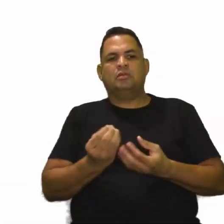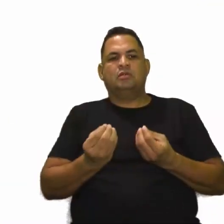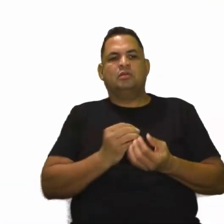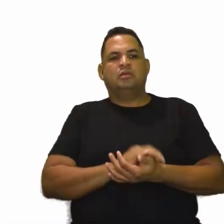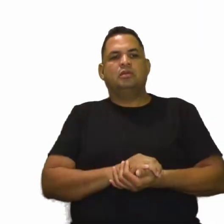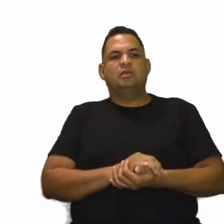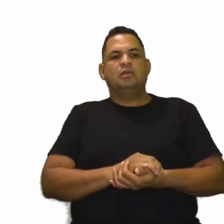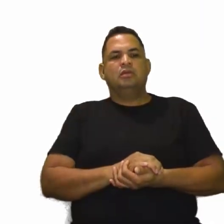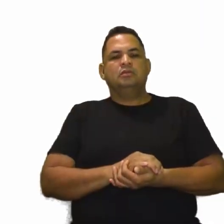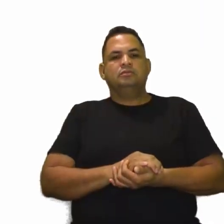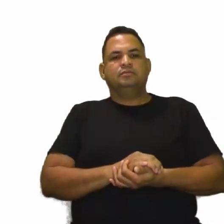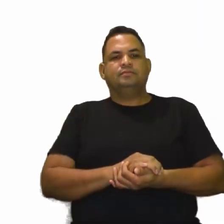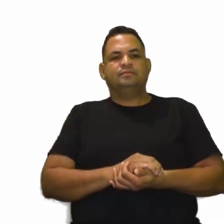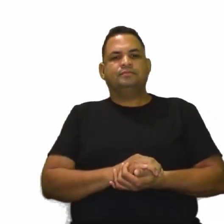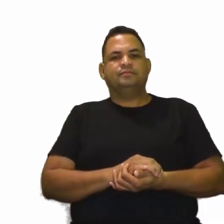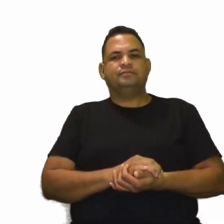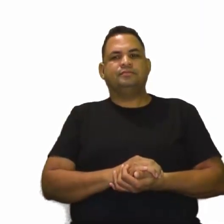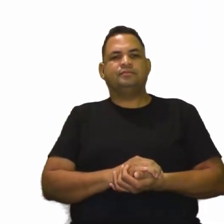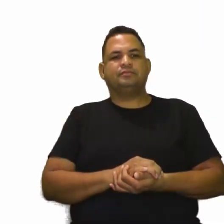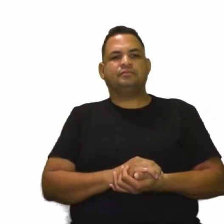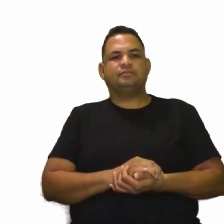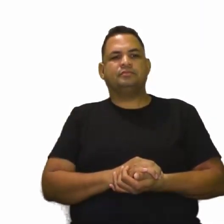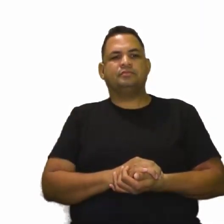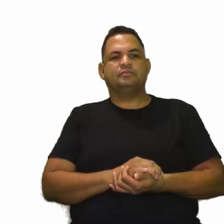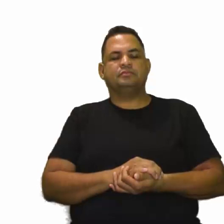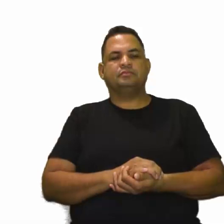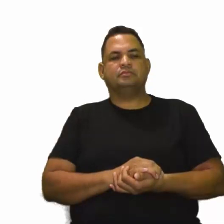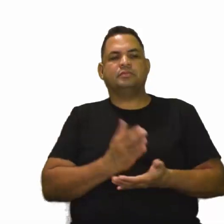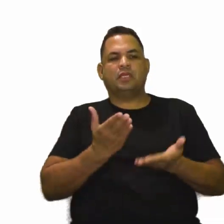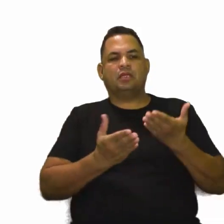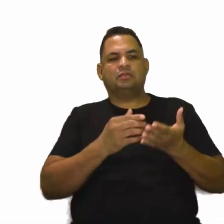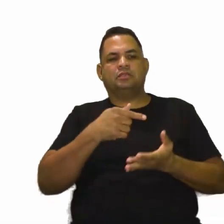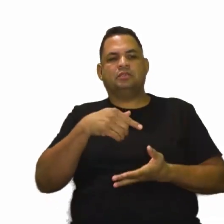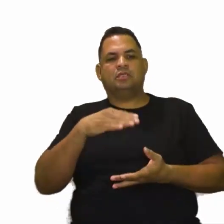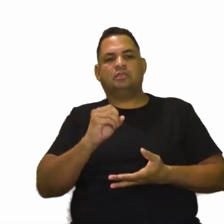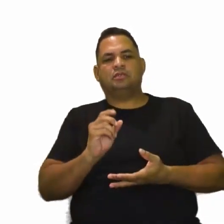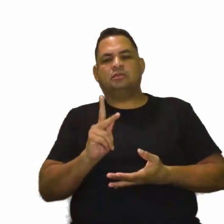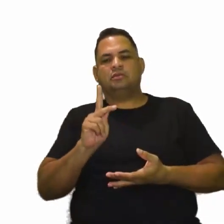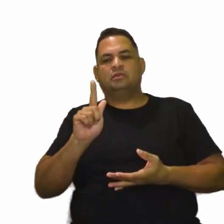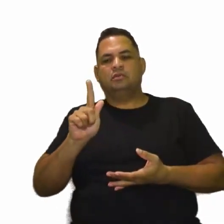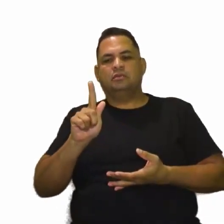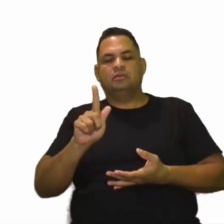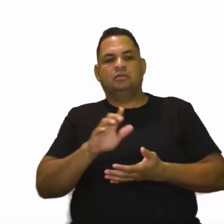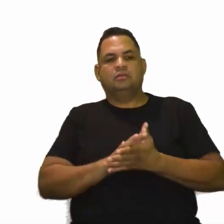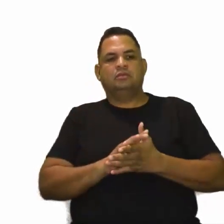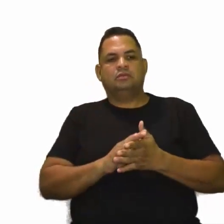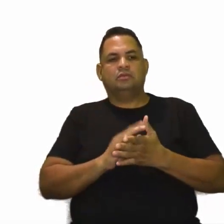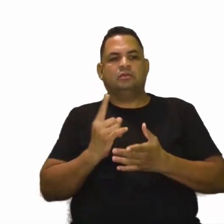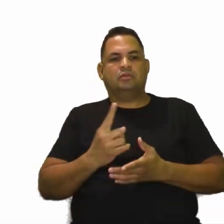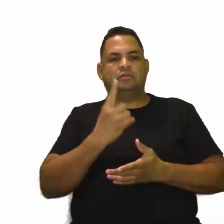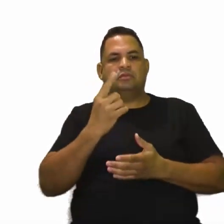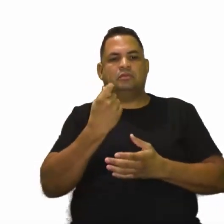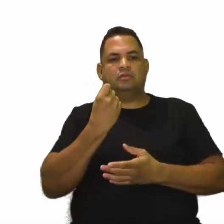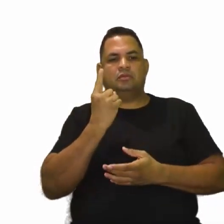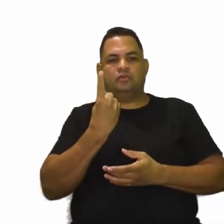fica o cálculo? Então, vamos lá. Eu tenho aqui o peso igual a 70 quilos, a